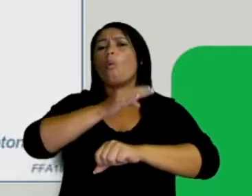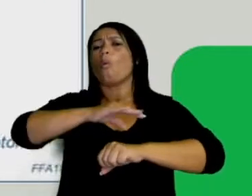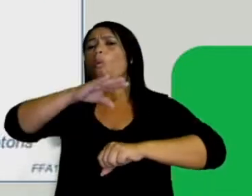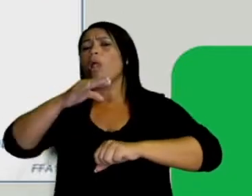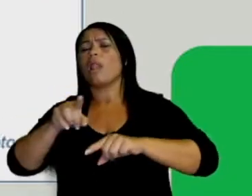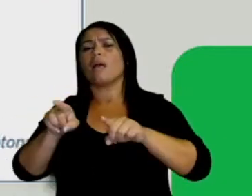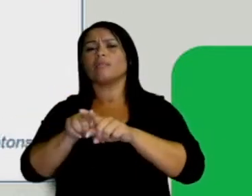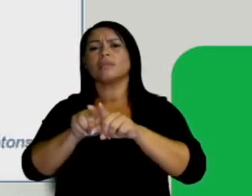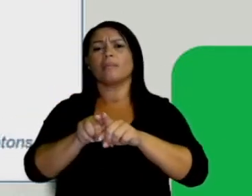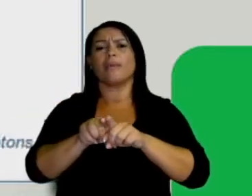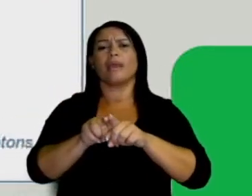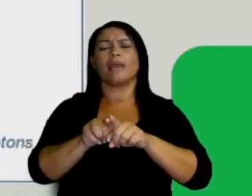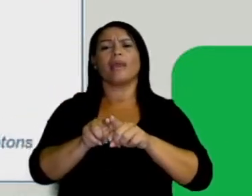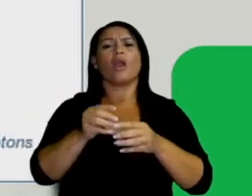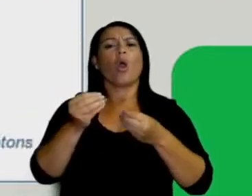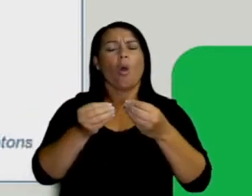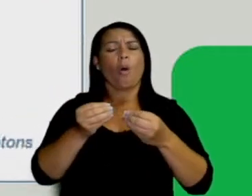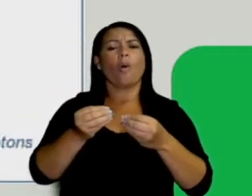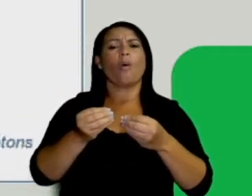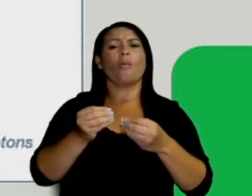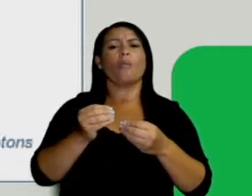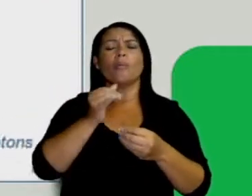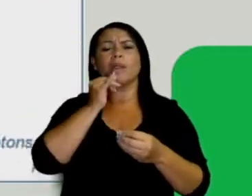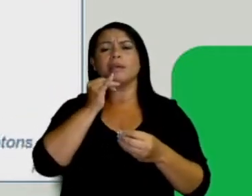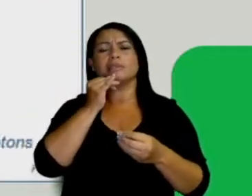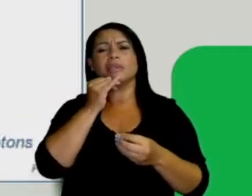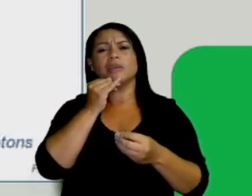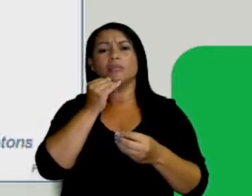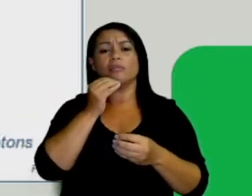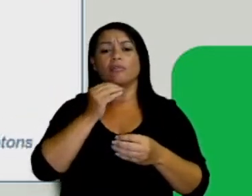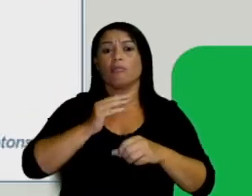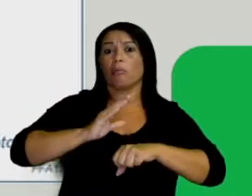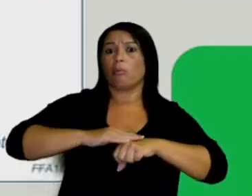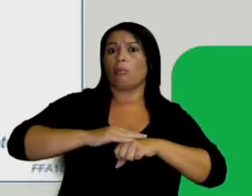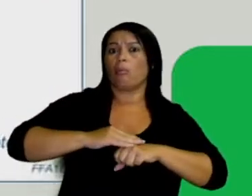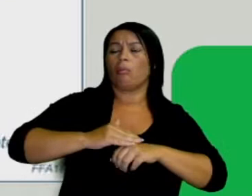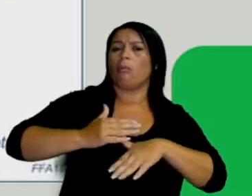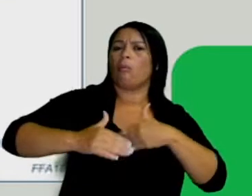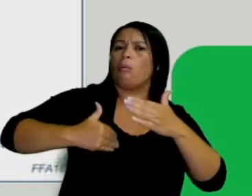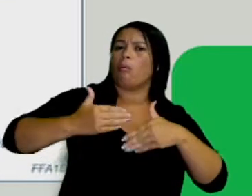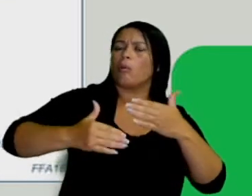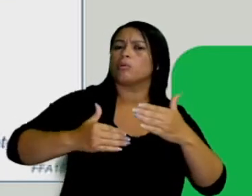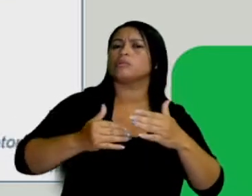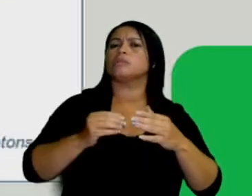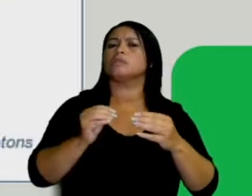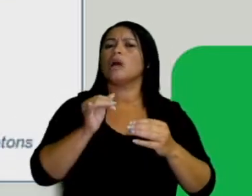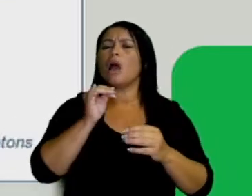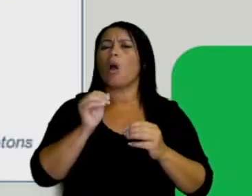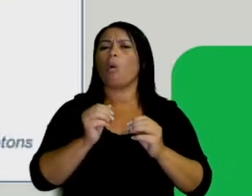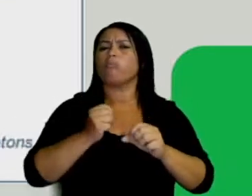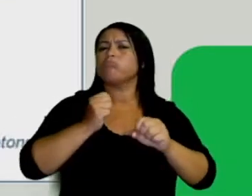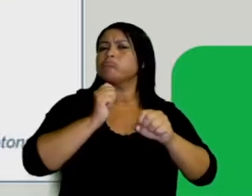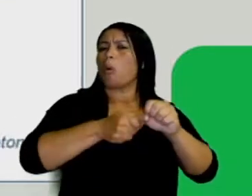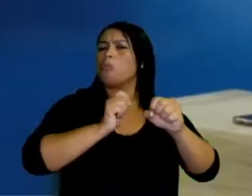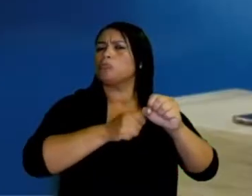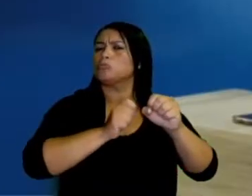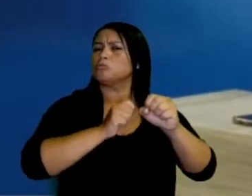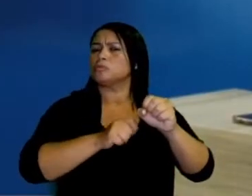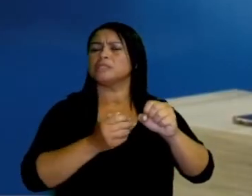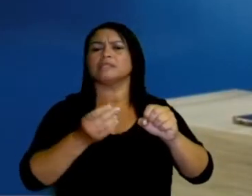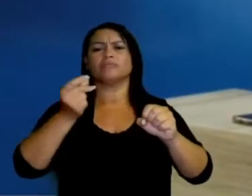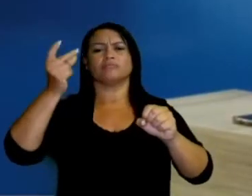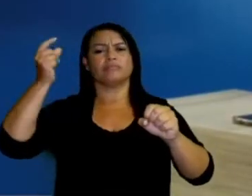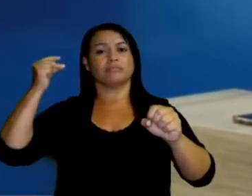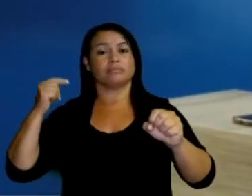sua maior parte foi elaborada, né, vamos dizer assim, foi produzida, esculpida ao longo da era cenozoica,